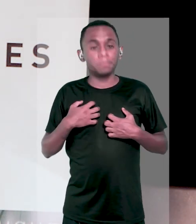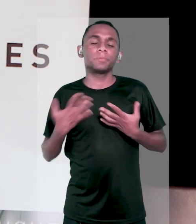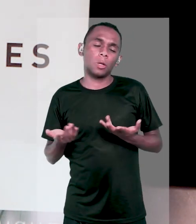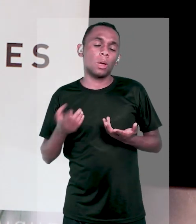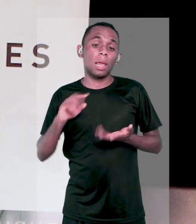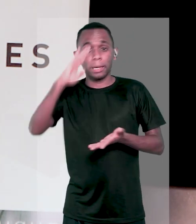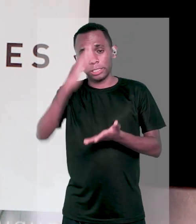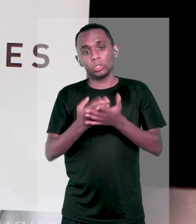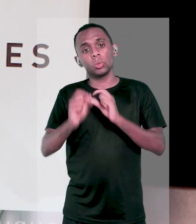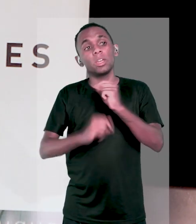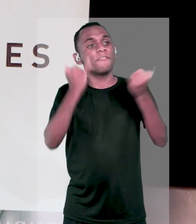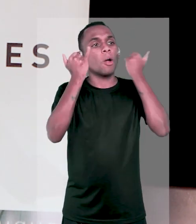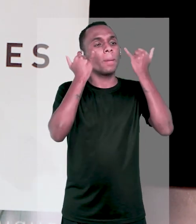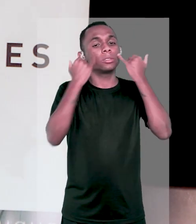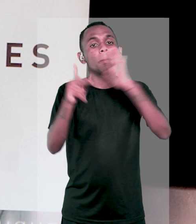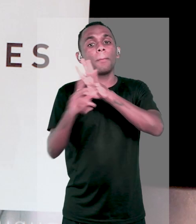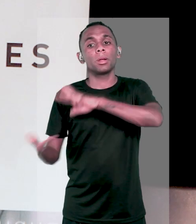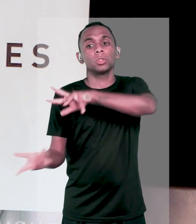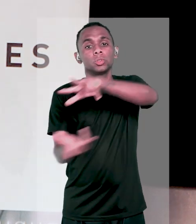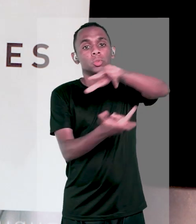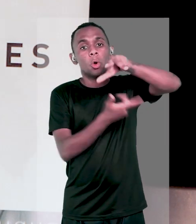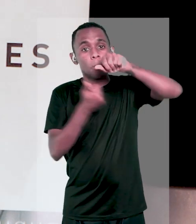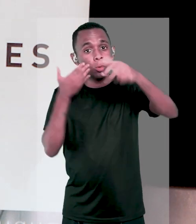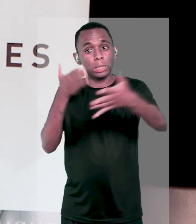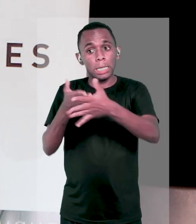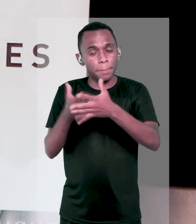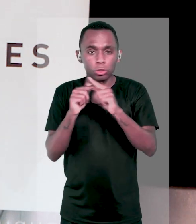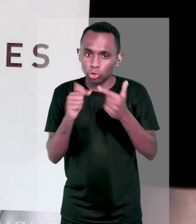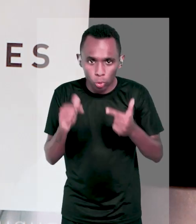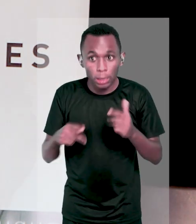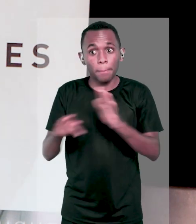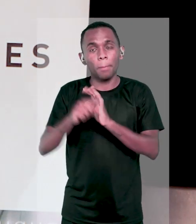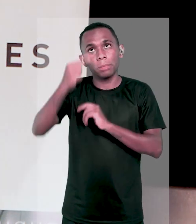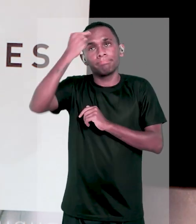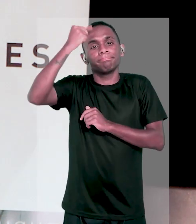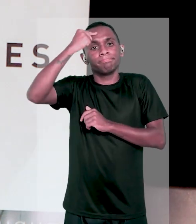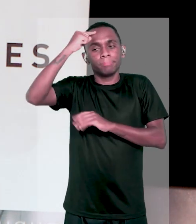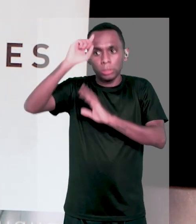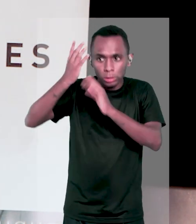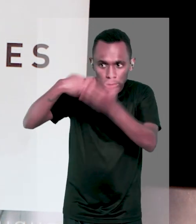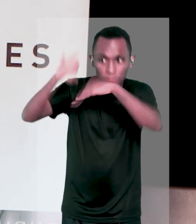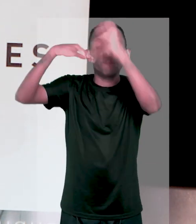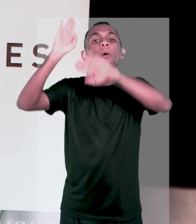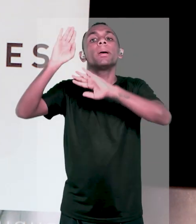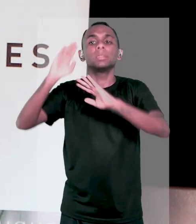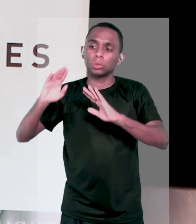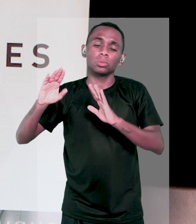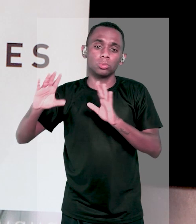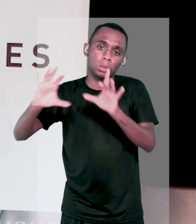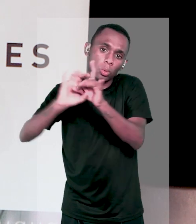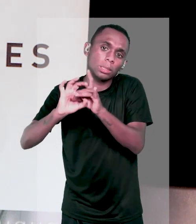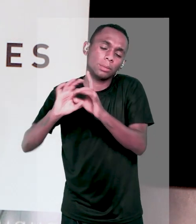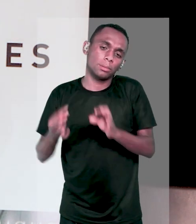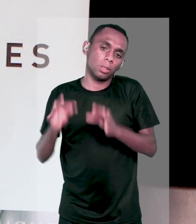corpo e nosso espírito vinculando-se também aos dados do mundo incluindo a consciência do